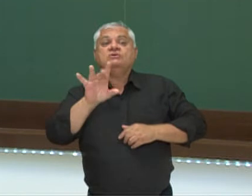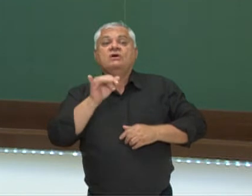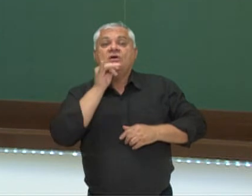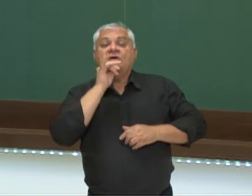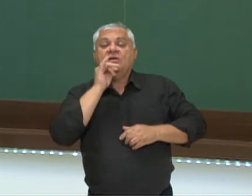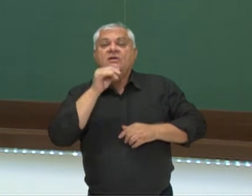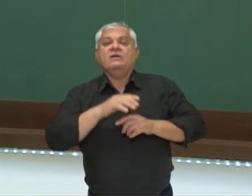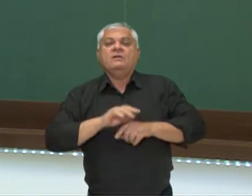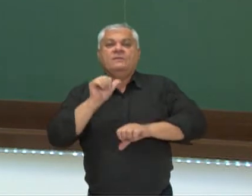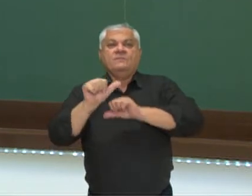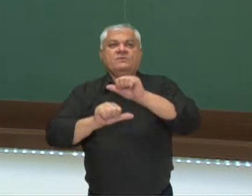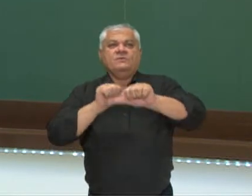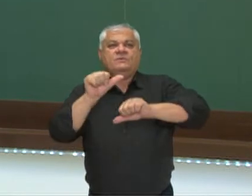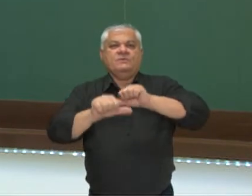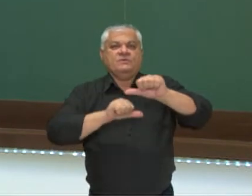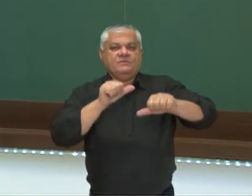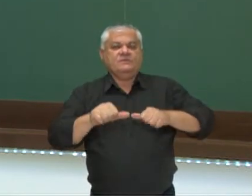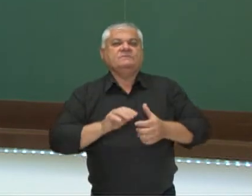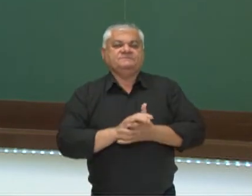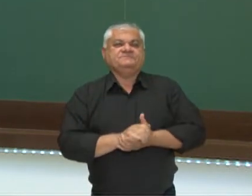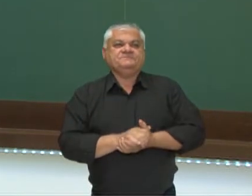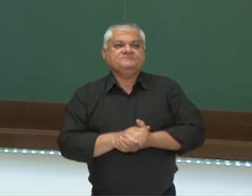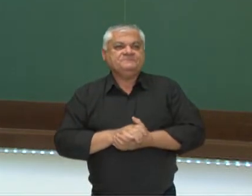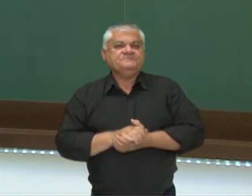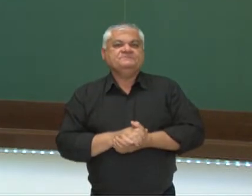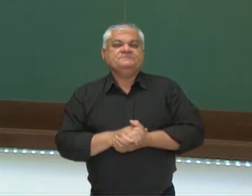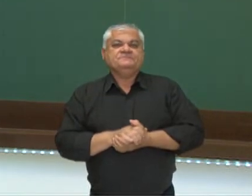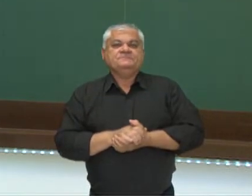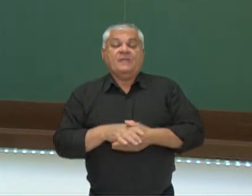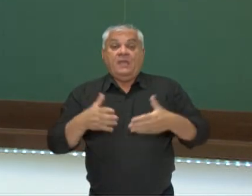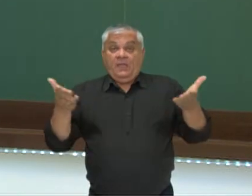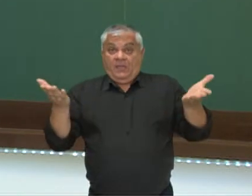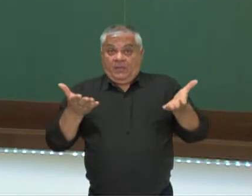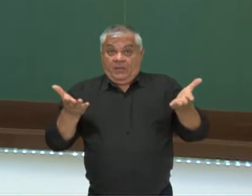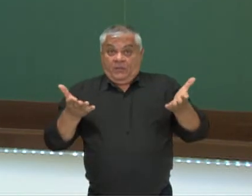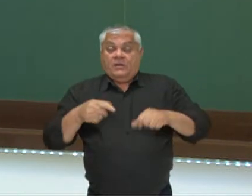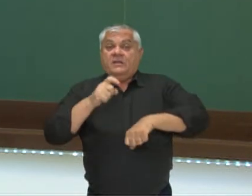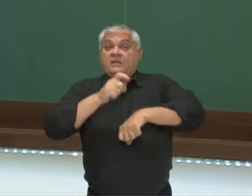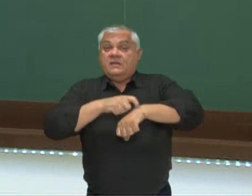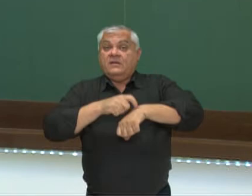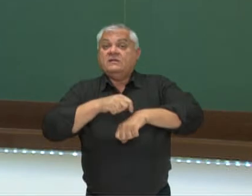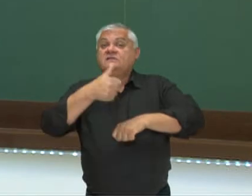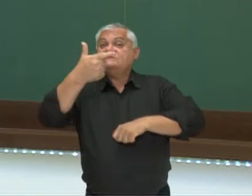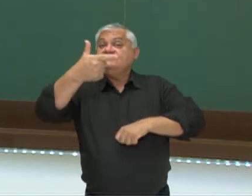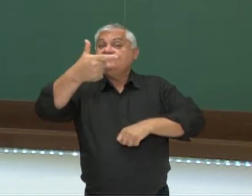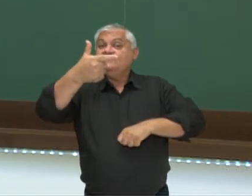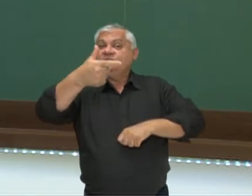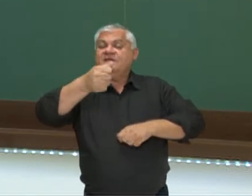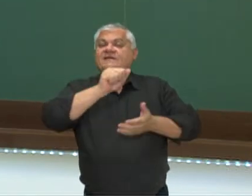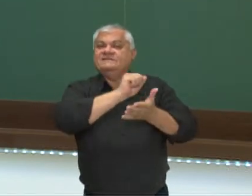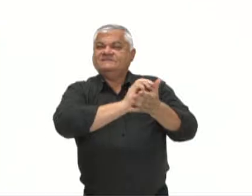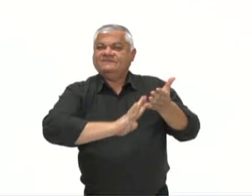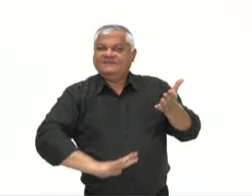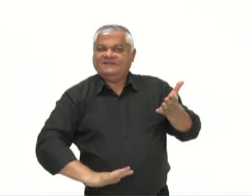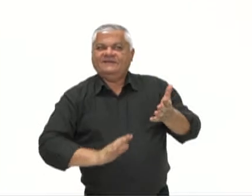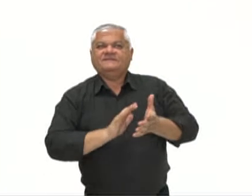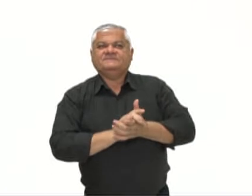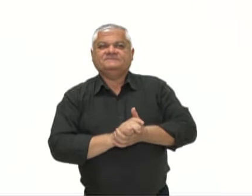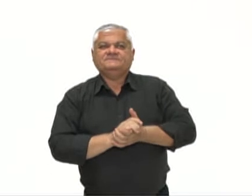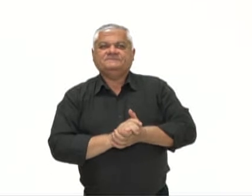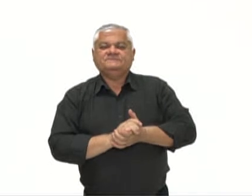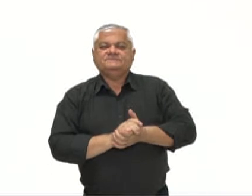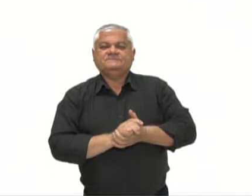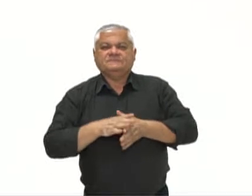grandes transformações no relevo. E agora, a gente vai para a nossa segunda atividade. Confere aí na tela, ó. Os